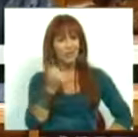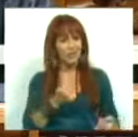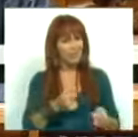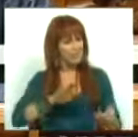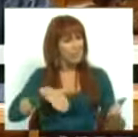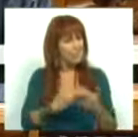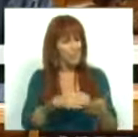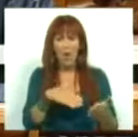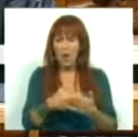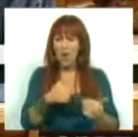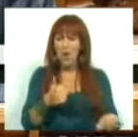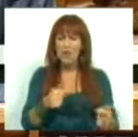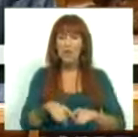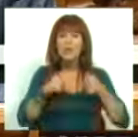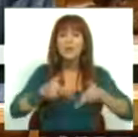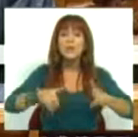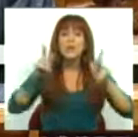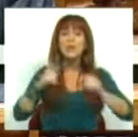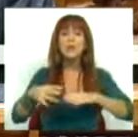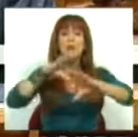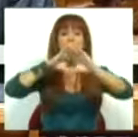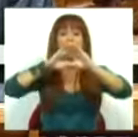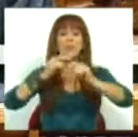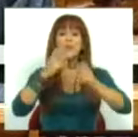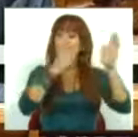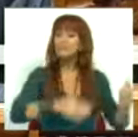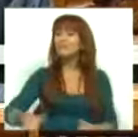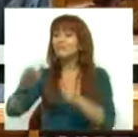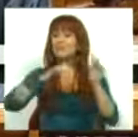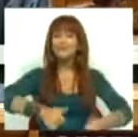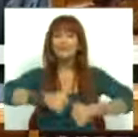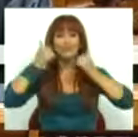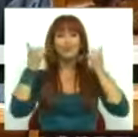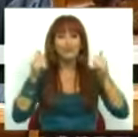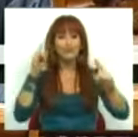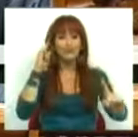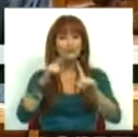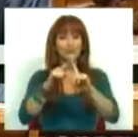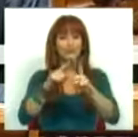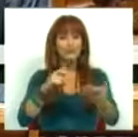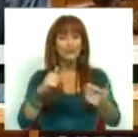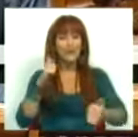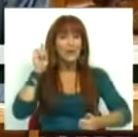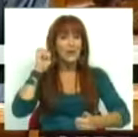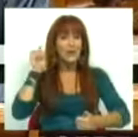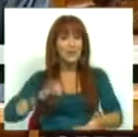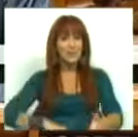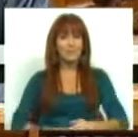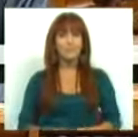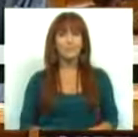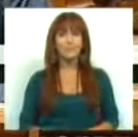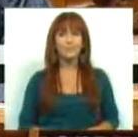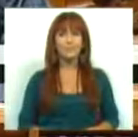das propostas, em que a disponibilidade para o diálogo produtivo é fator essencial.